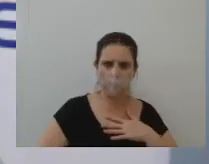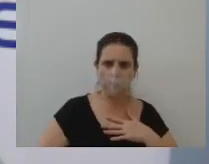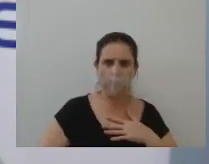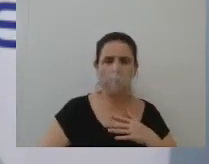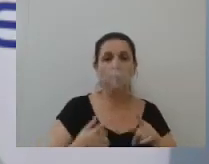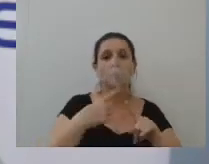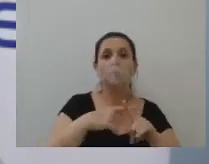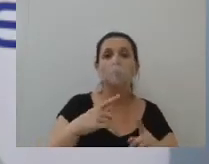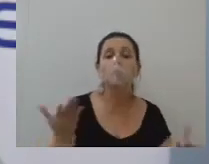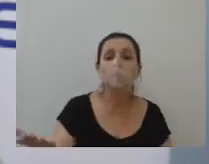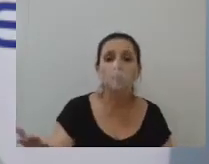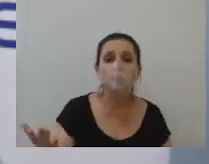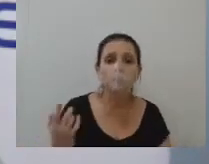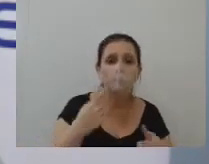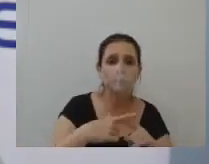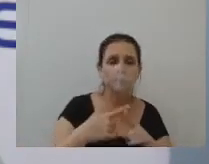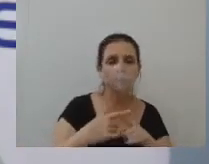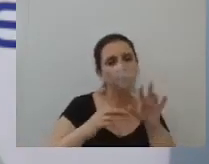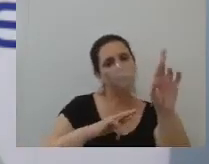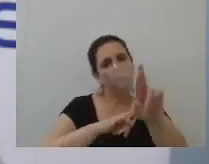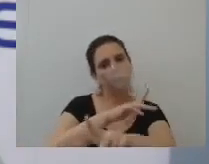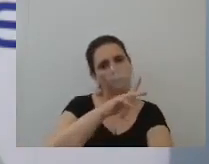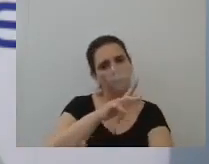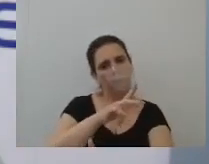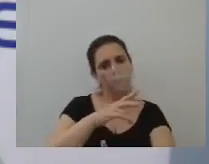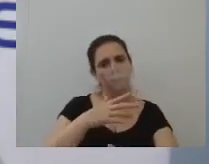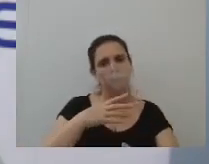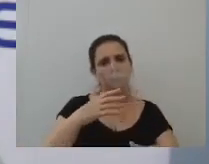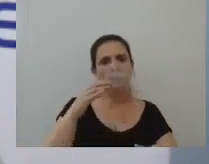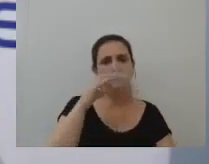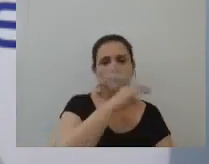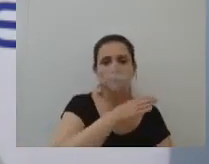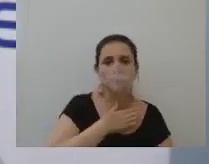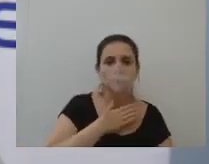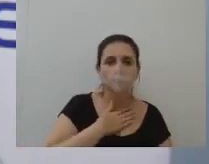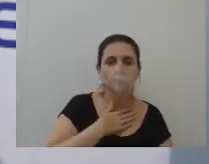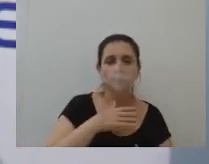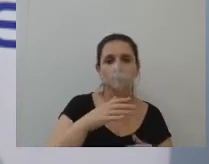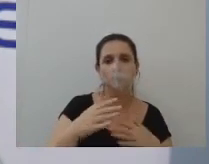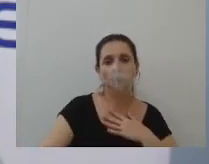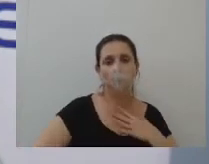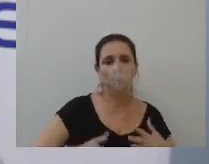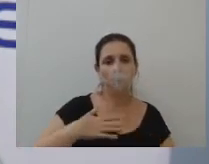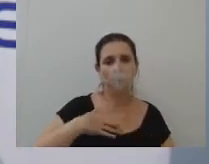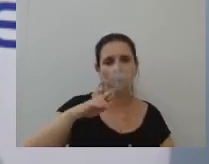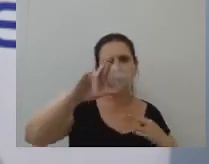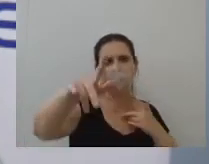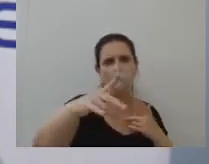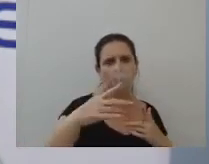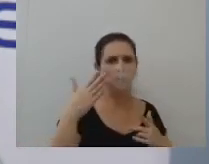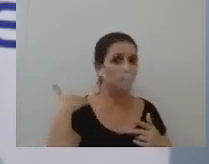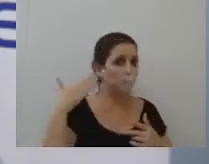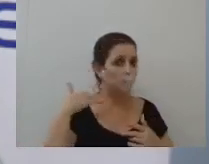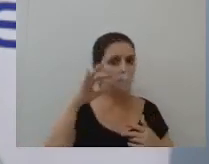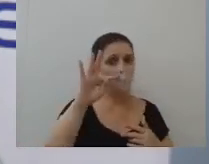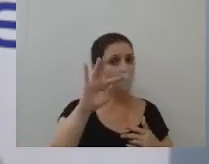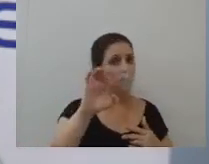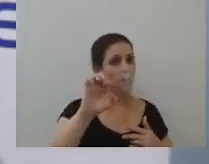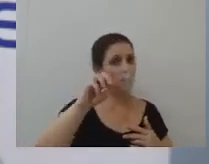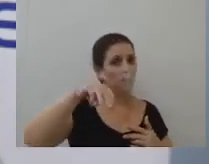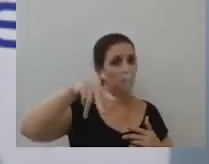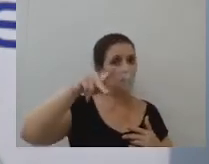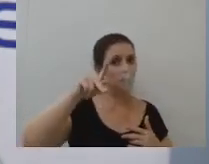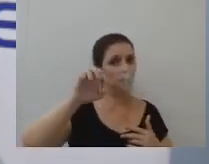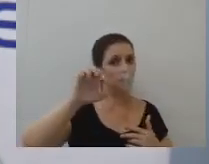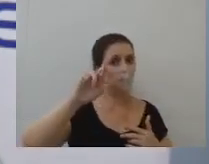Porque existe uma diferença de temperatura entre esses dois corpos. Ok? Então pense